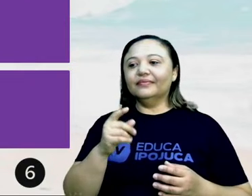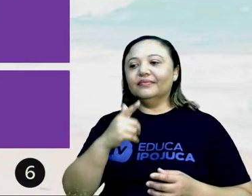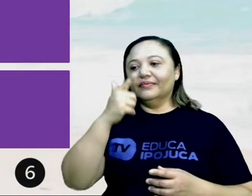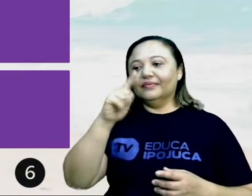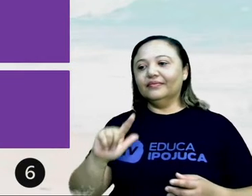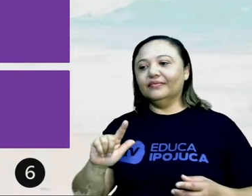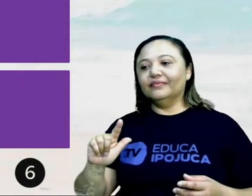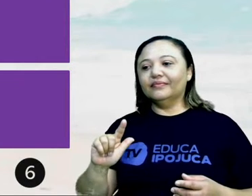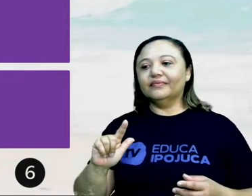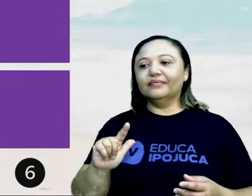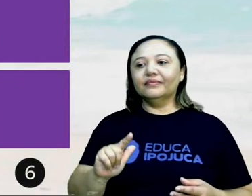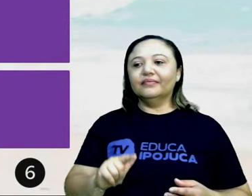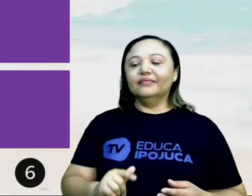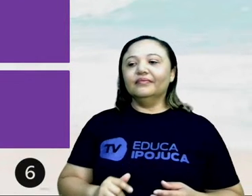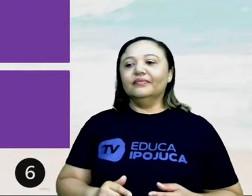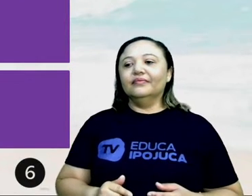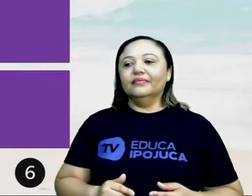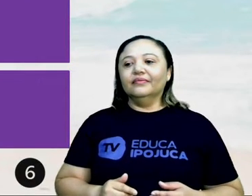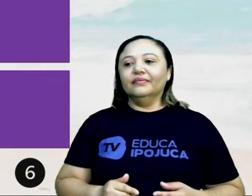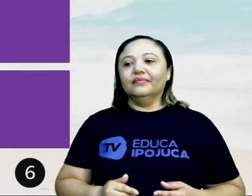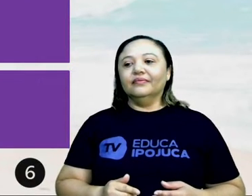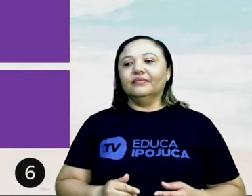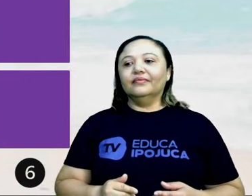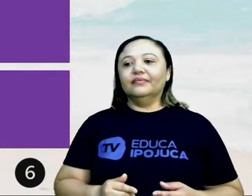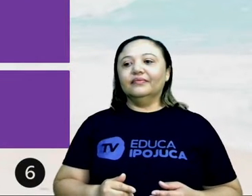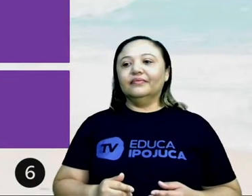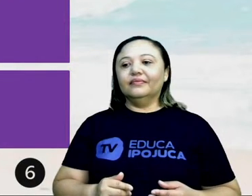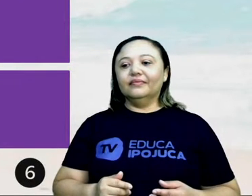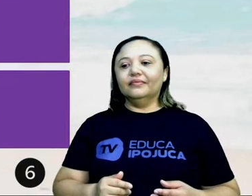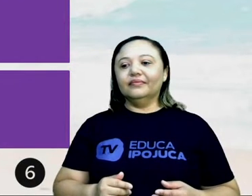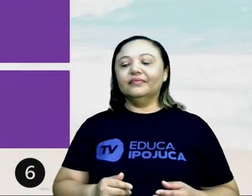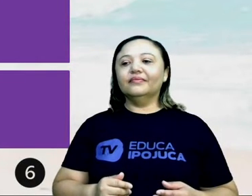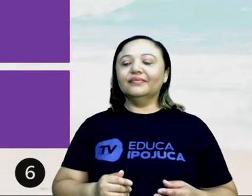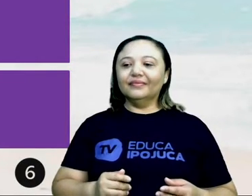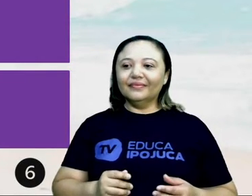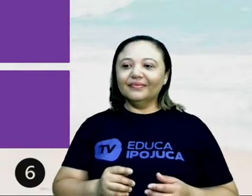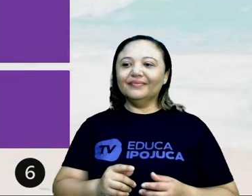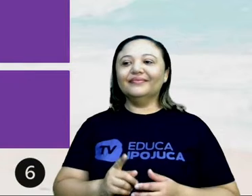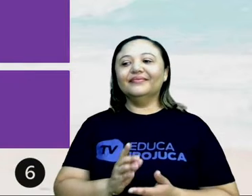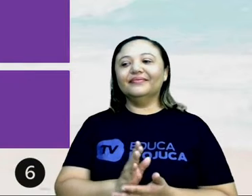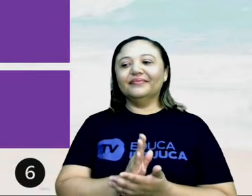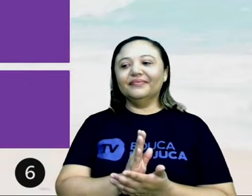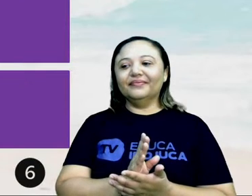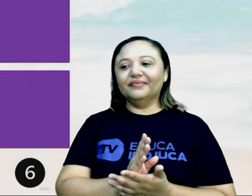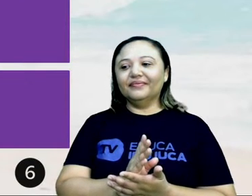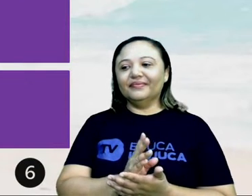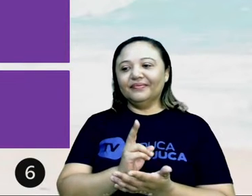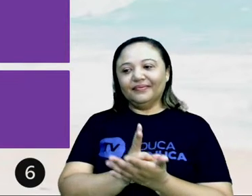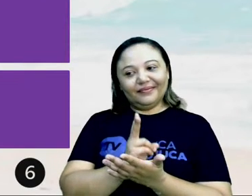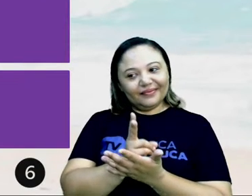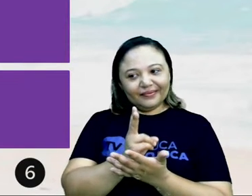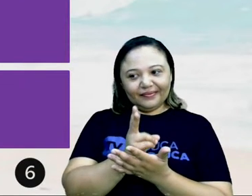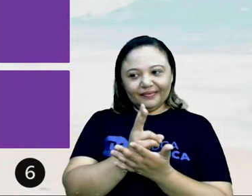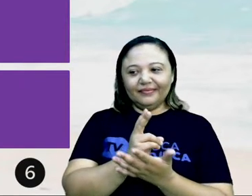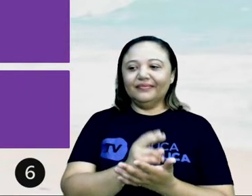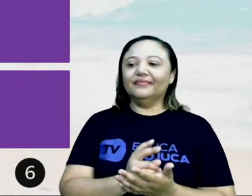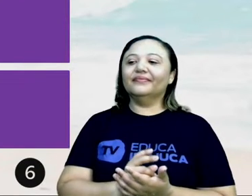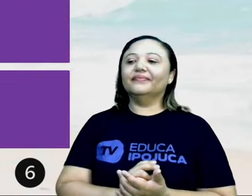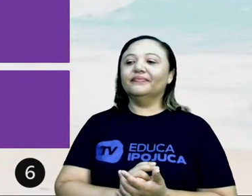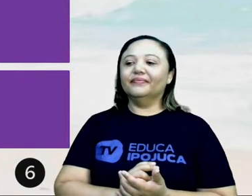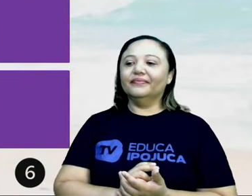próximo, 6-4. Pegou no tranco agora, a gente vai bem, aproveitando bem.